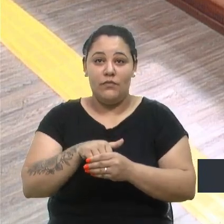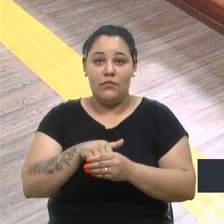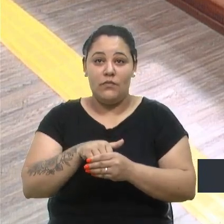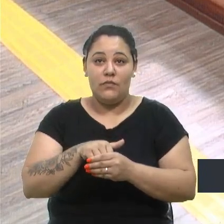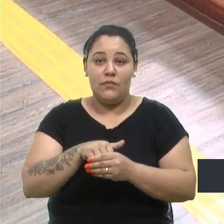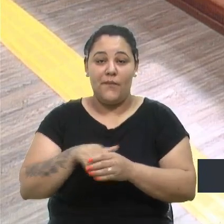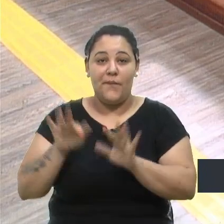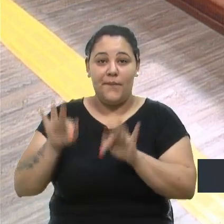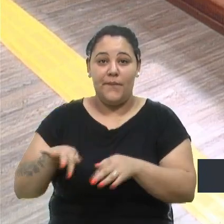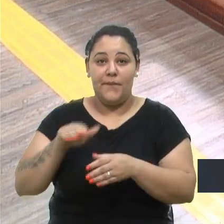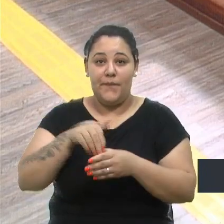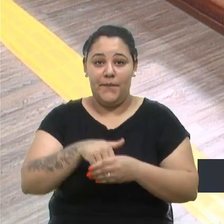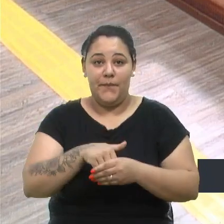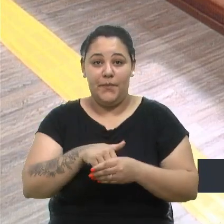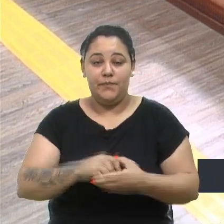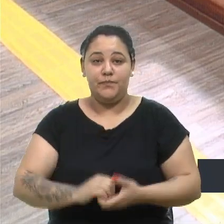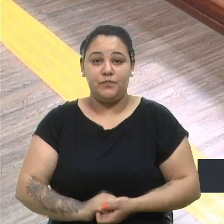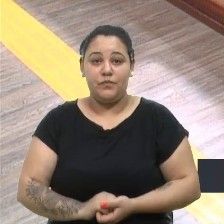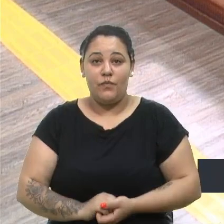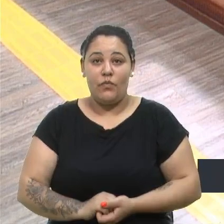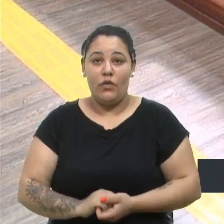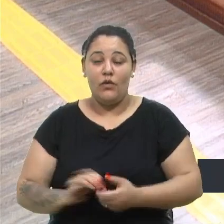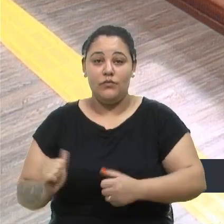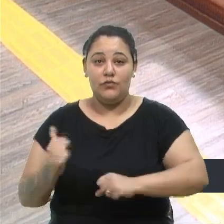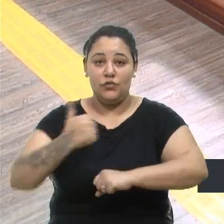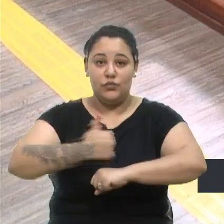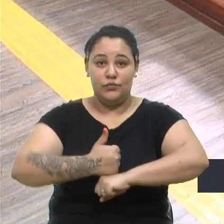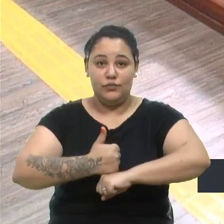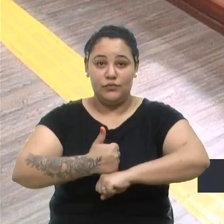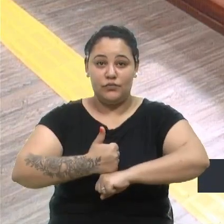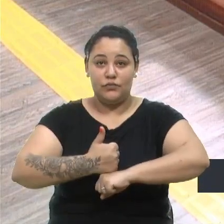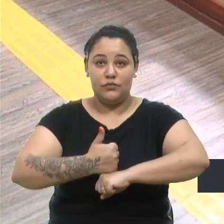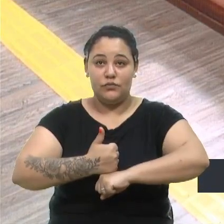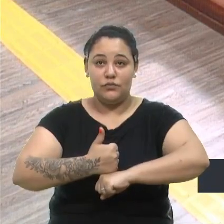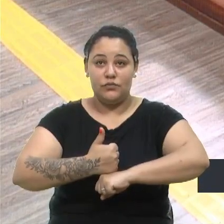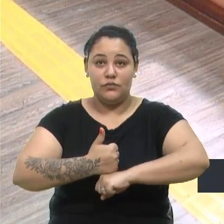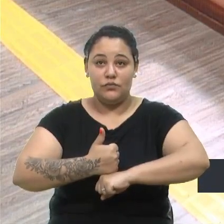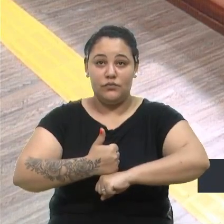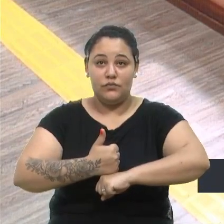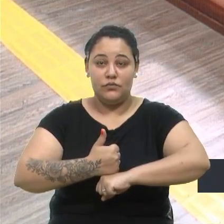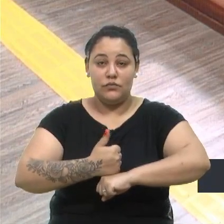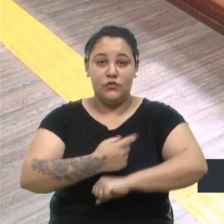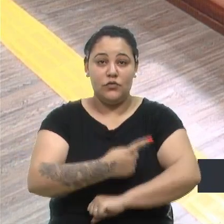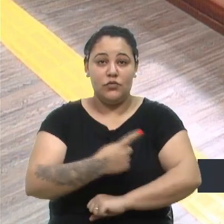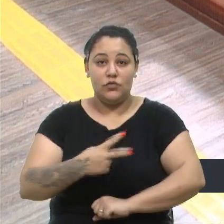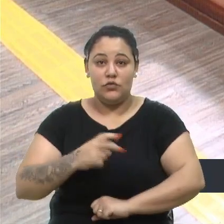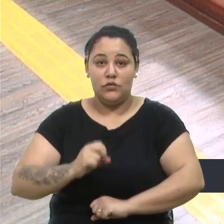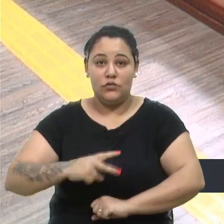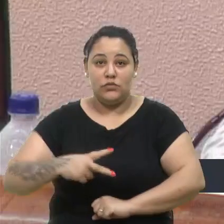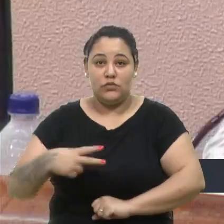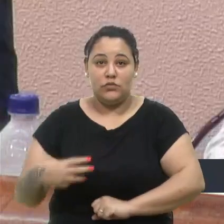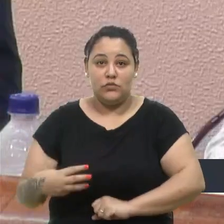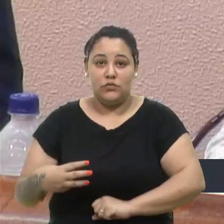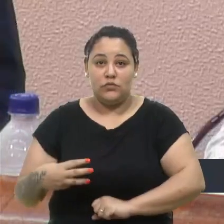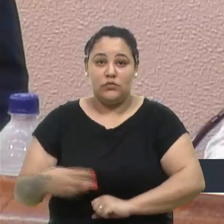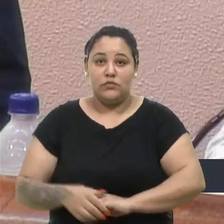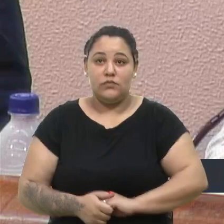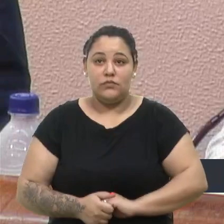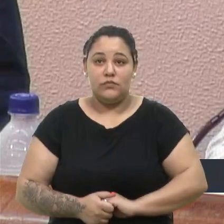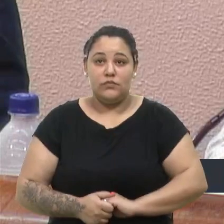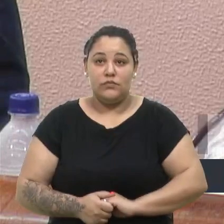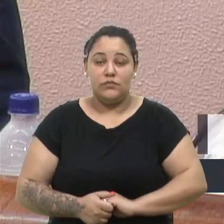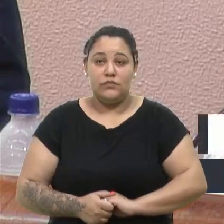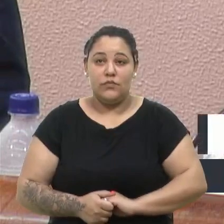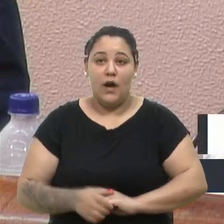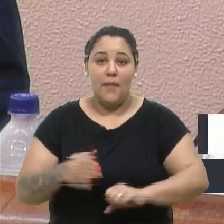a votação. O substitutivo SB 1/2023 foi aprovado por